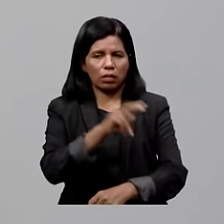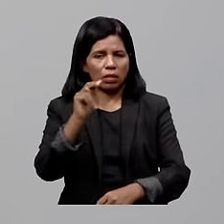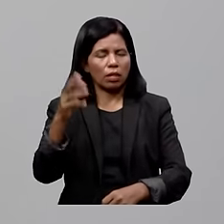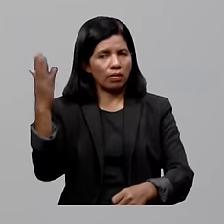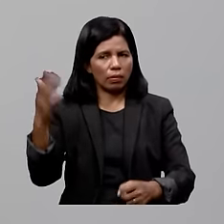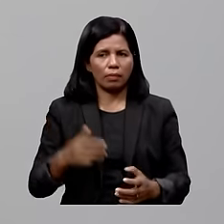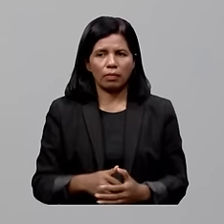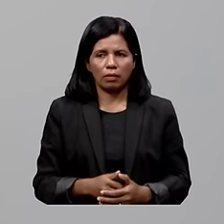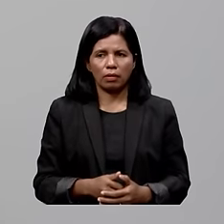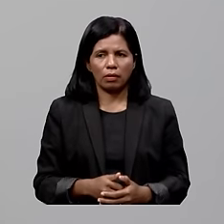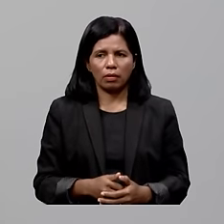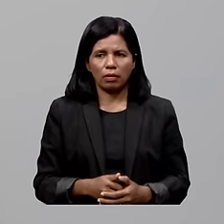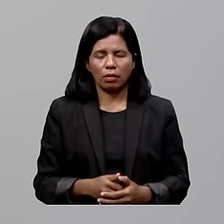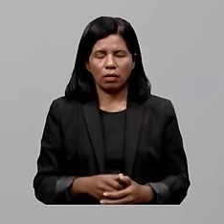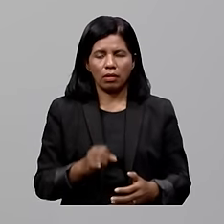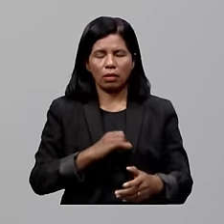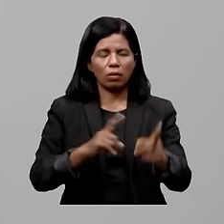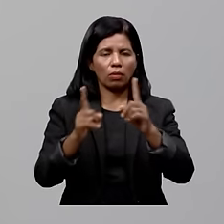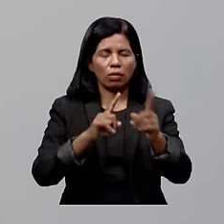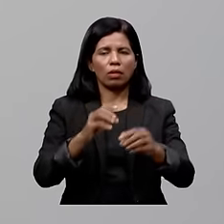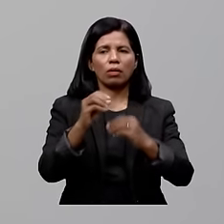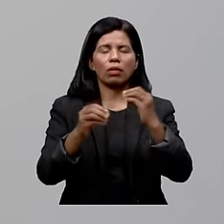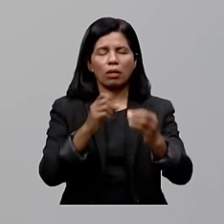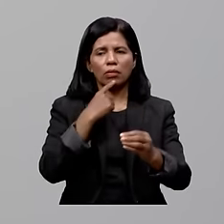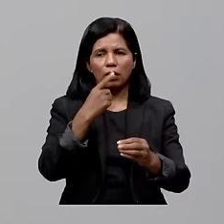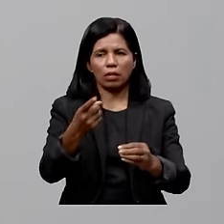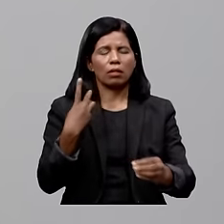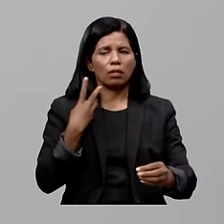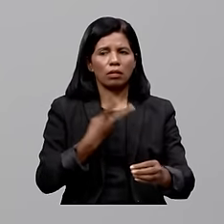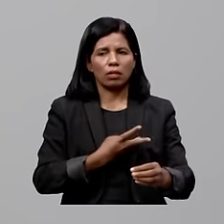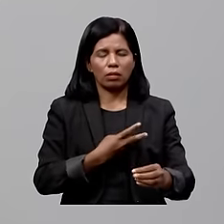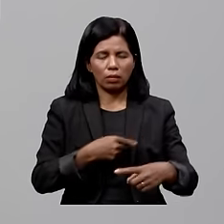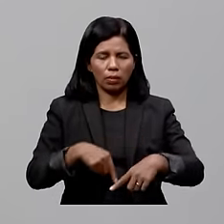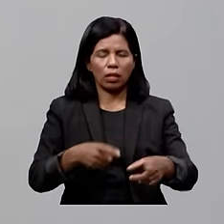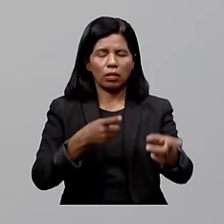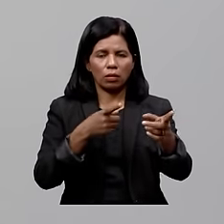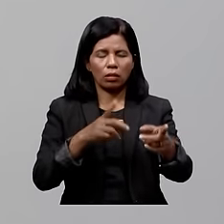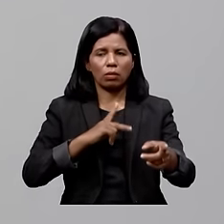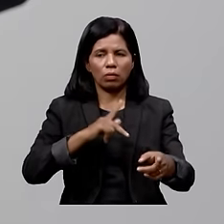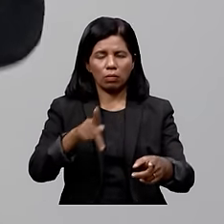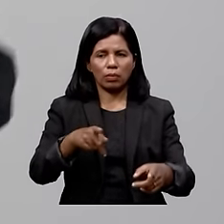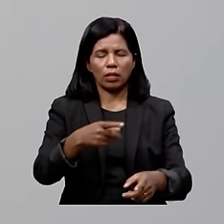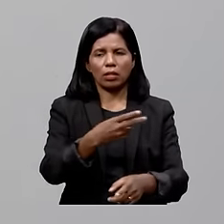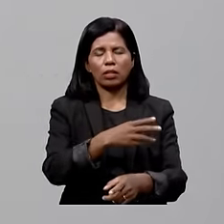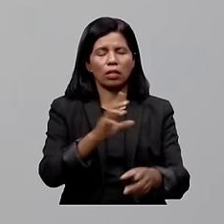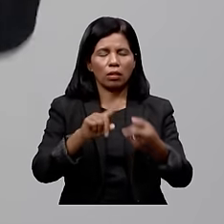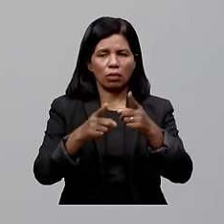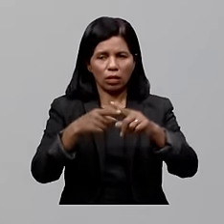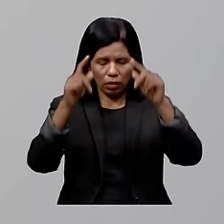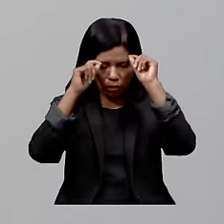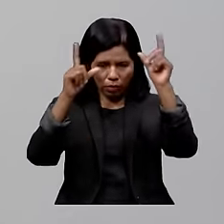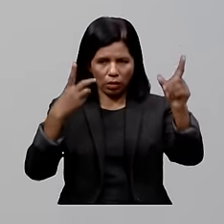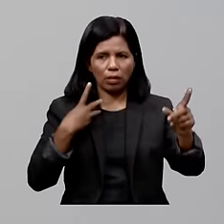Né? Eu ia entrevistar o ATT. Ita sira be bakupa antambu, ita malo que timoro ansira, não é? Ita